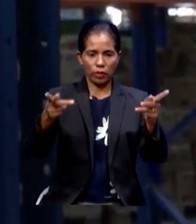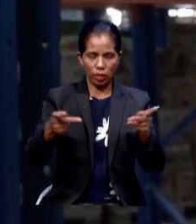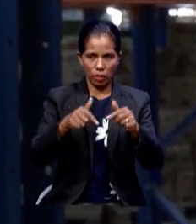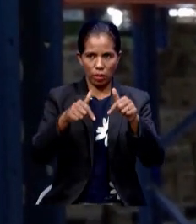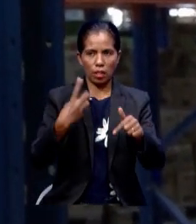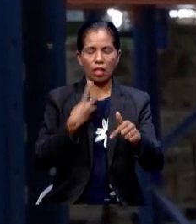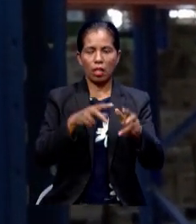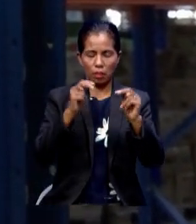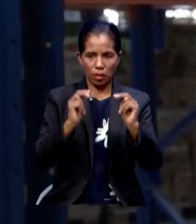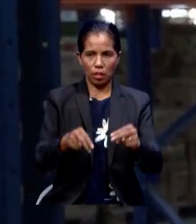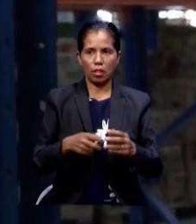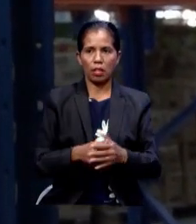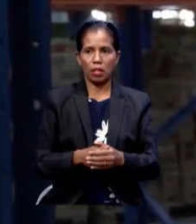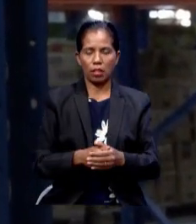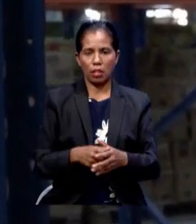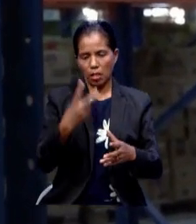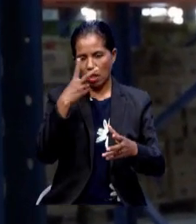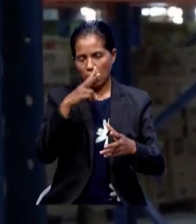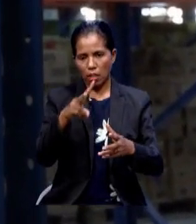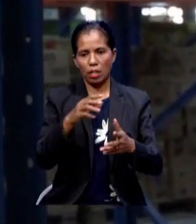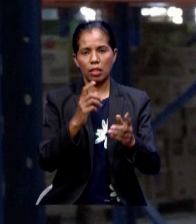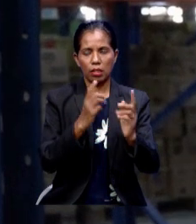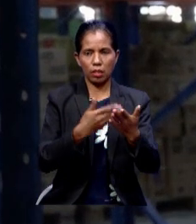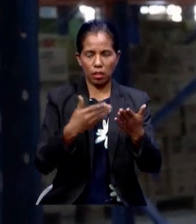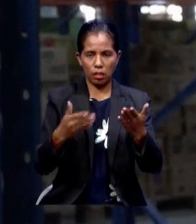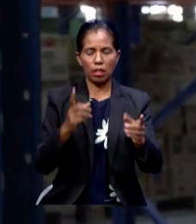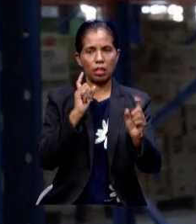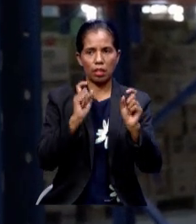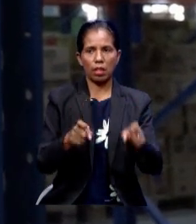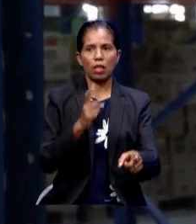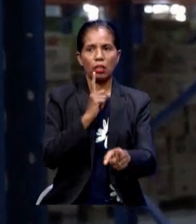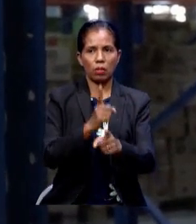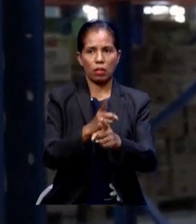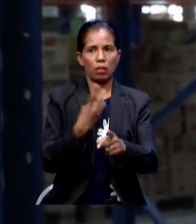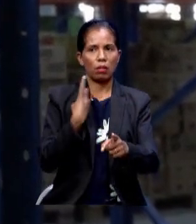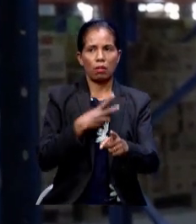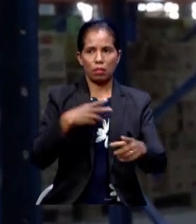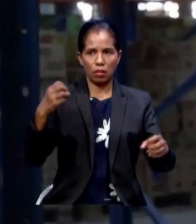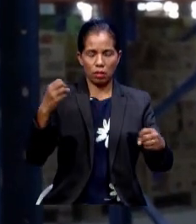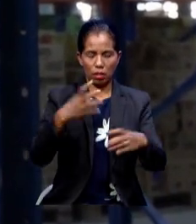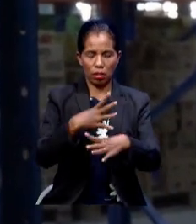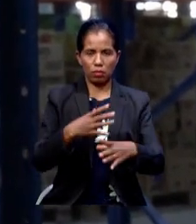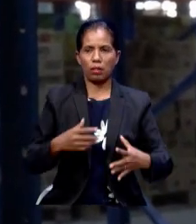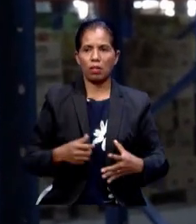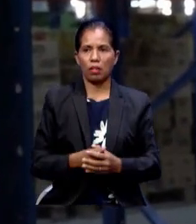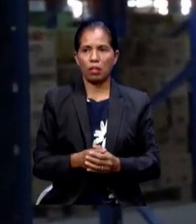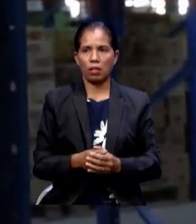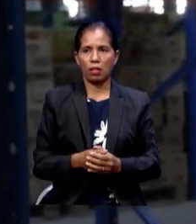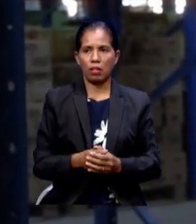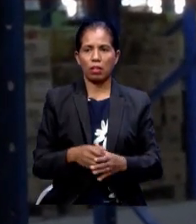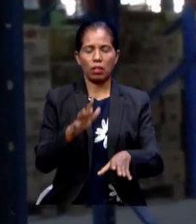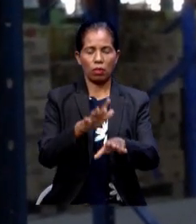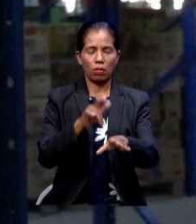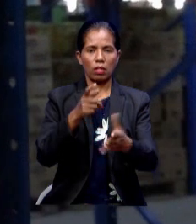amin tenki check sa sang ne tenki loso to tenki dia ko to tapi amin mas tau amin konta kona denda